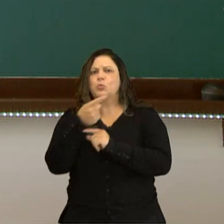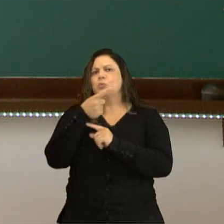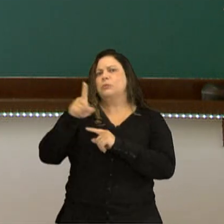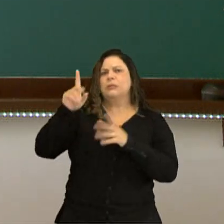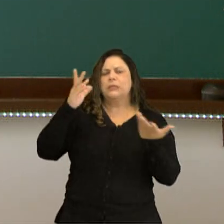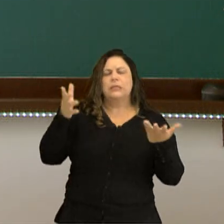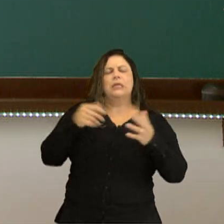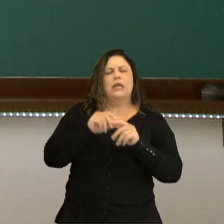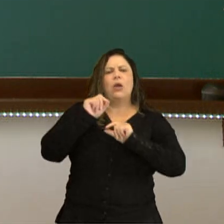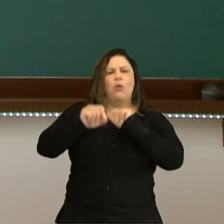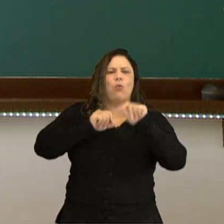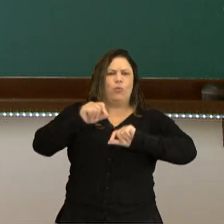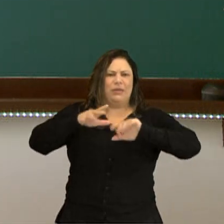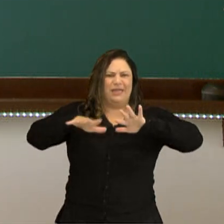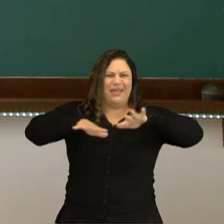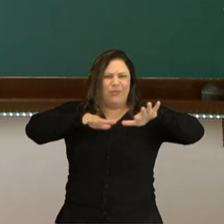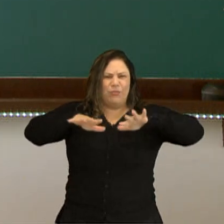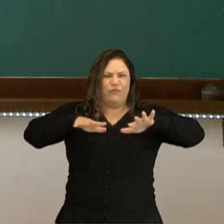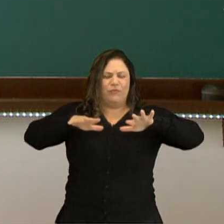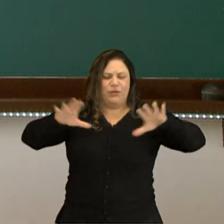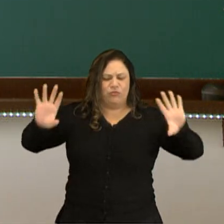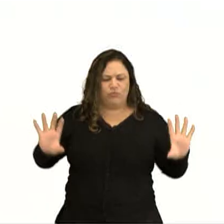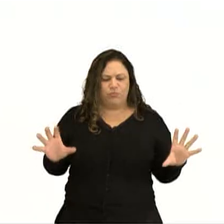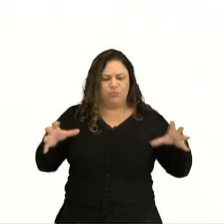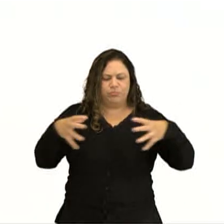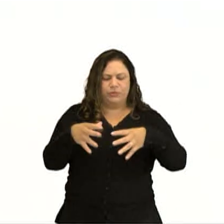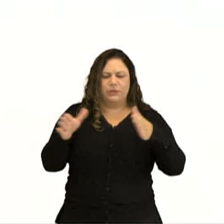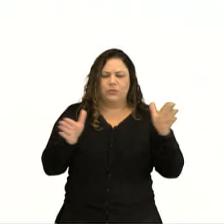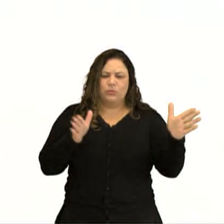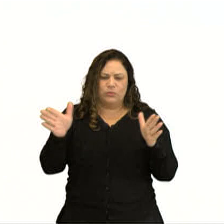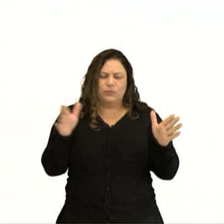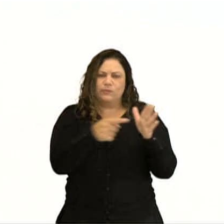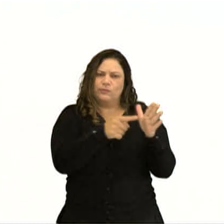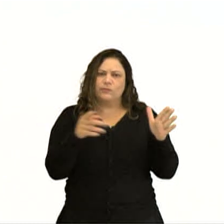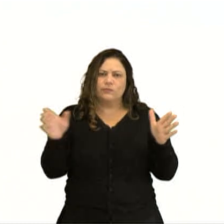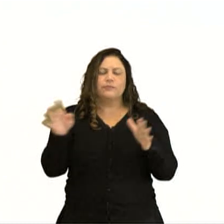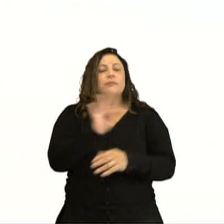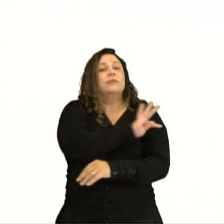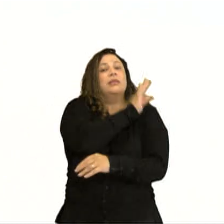artistas, e outros, ou alguns sim, outros não, é a técnica